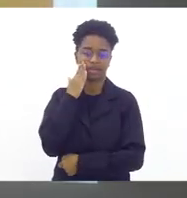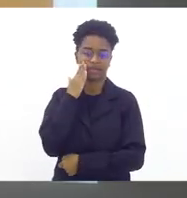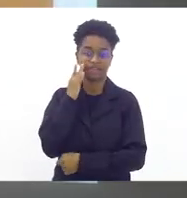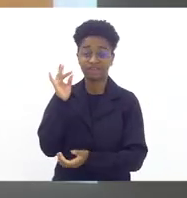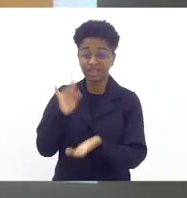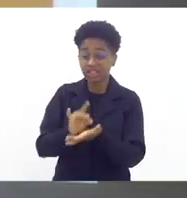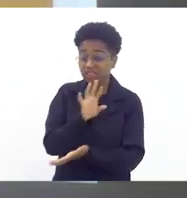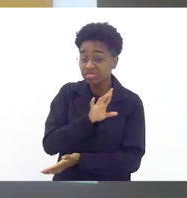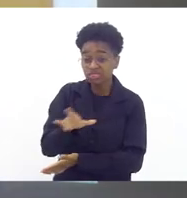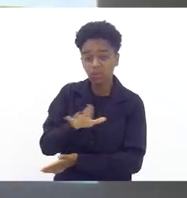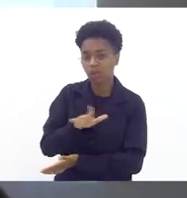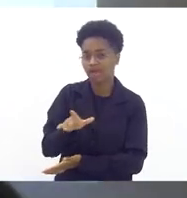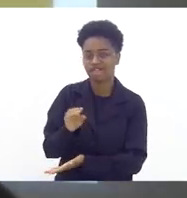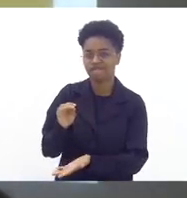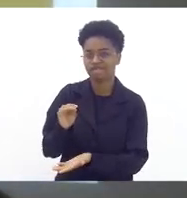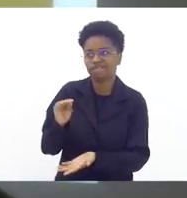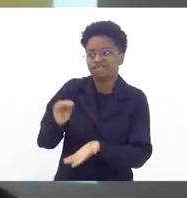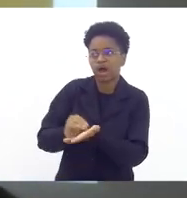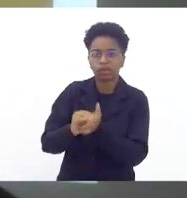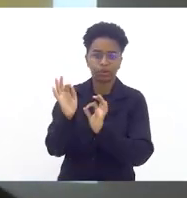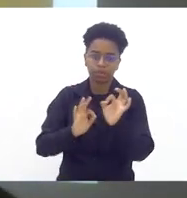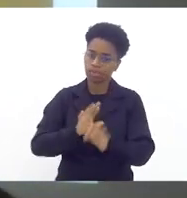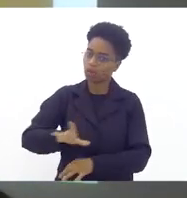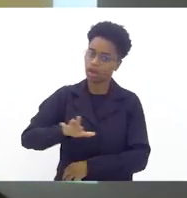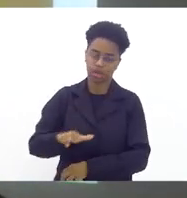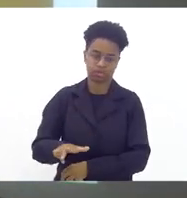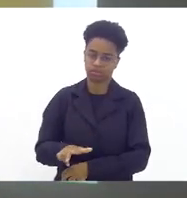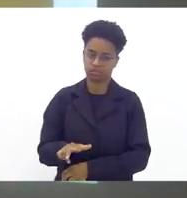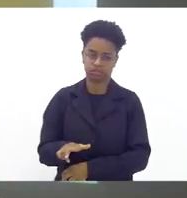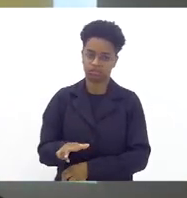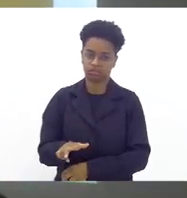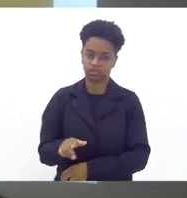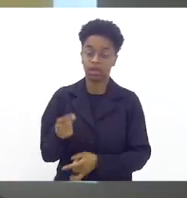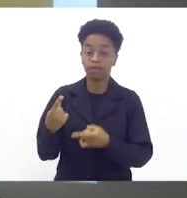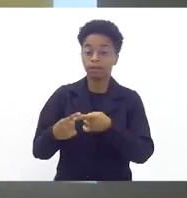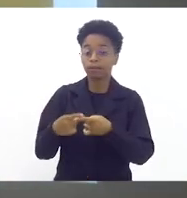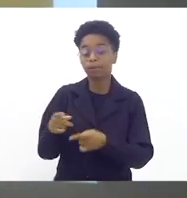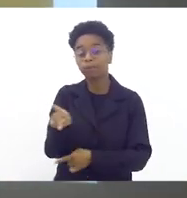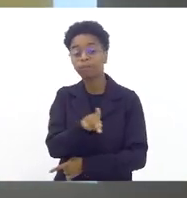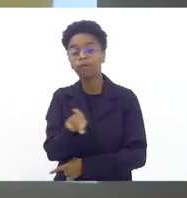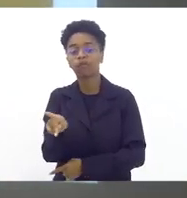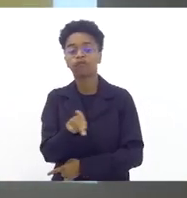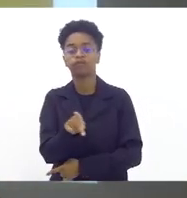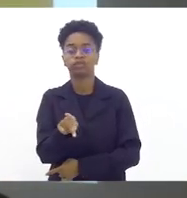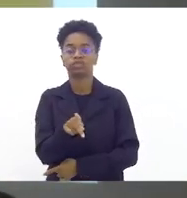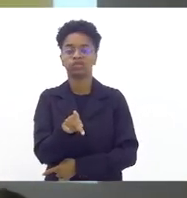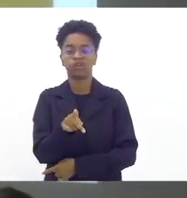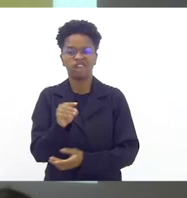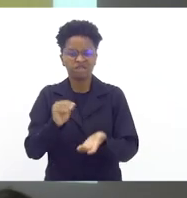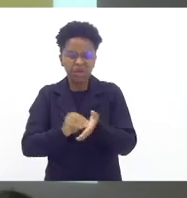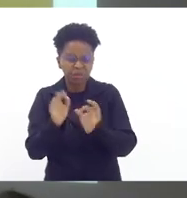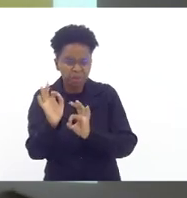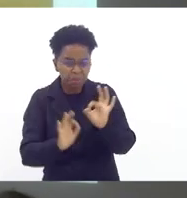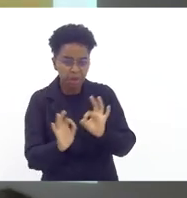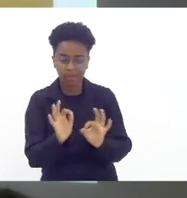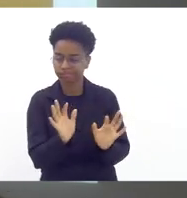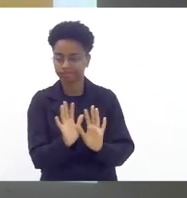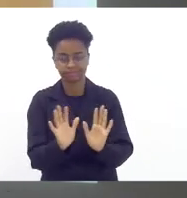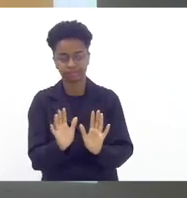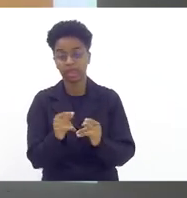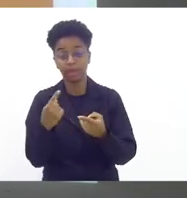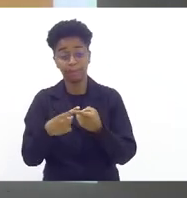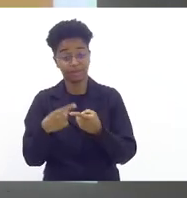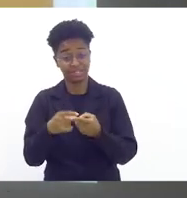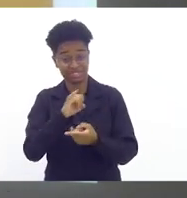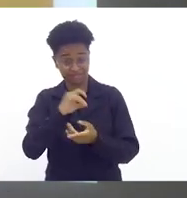é falta de preparo mais. os professores, os não estão despreparados mais, porque se